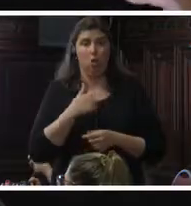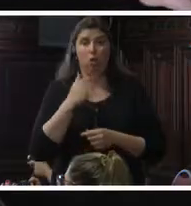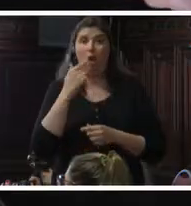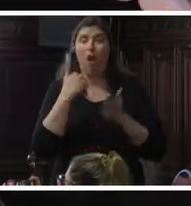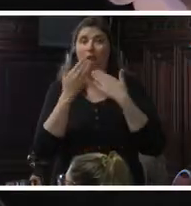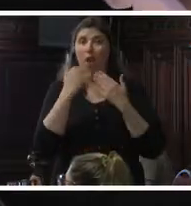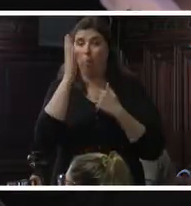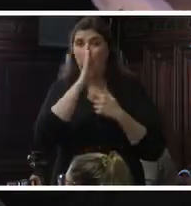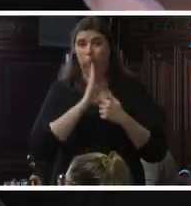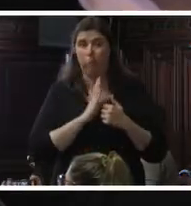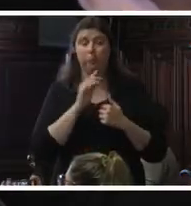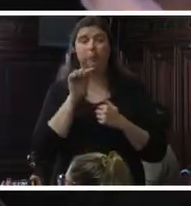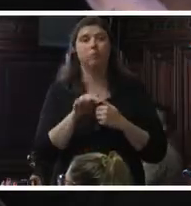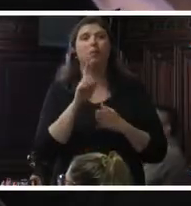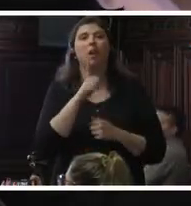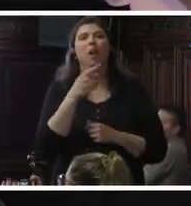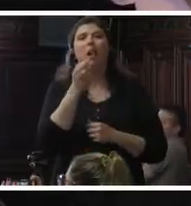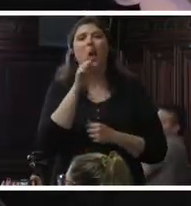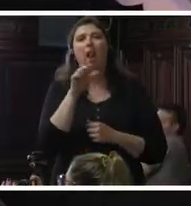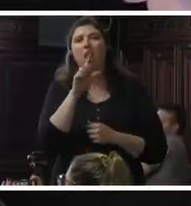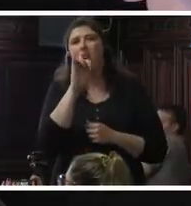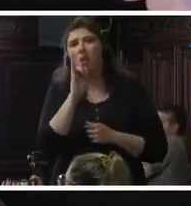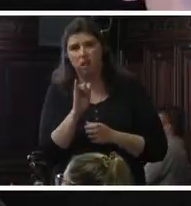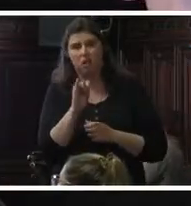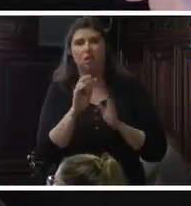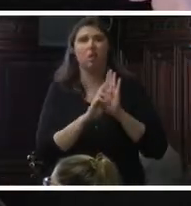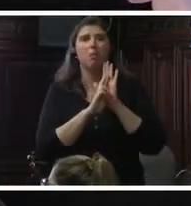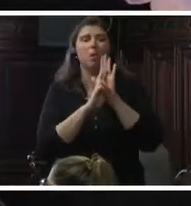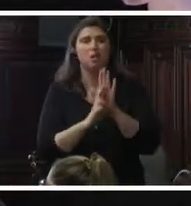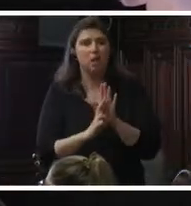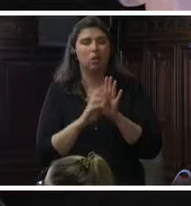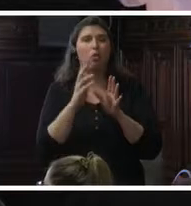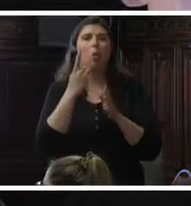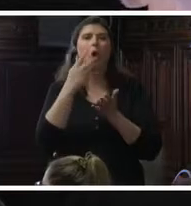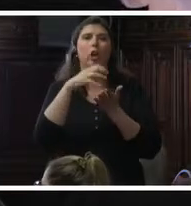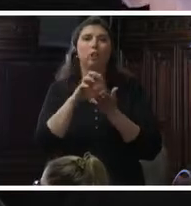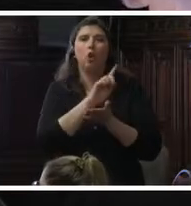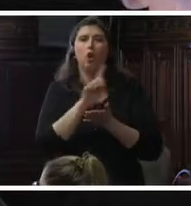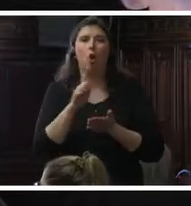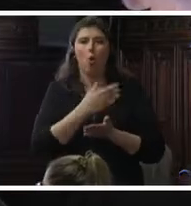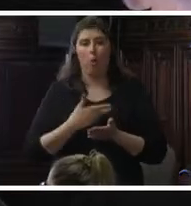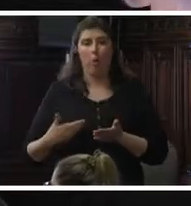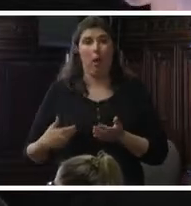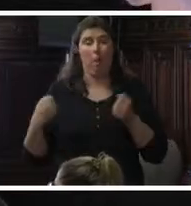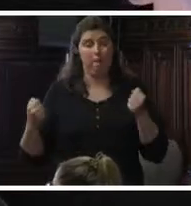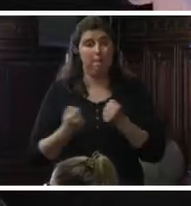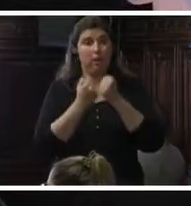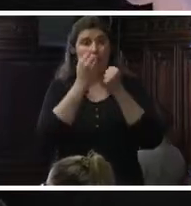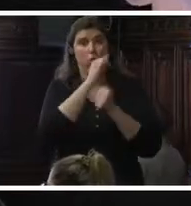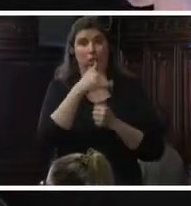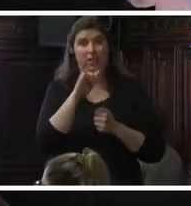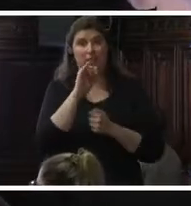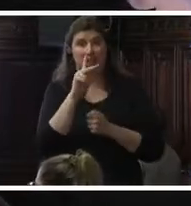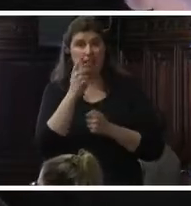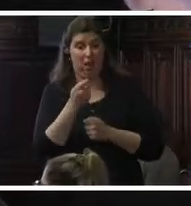eu represento a organização não governamental IPAS e falarei sobre o impacto da epidemia de Zika para a vida e os direitos humanos, econômicos, sociais